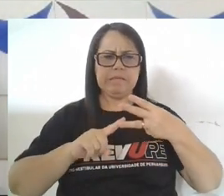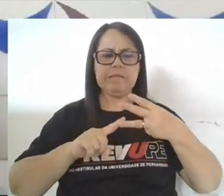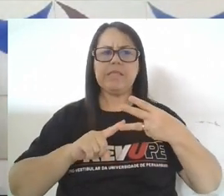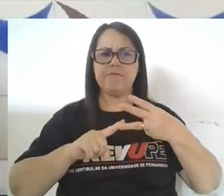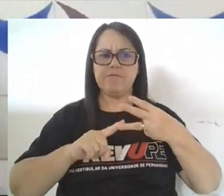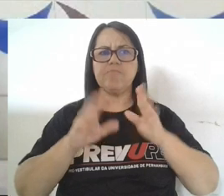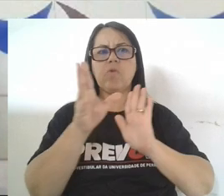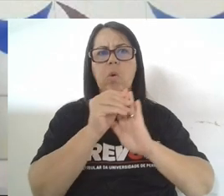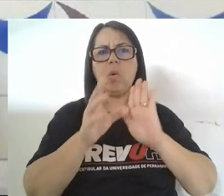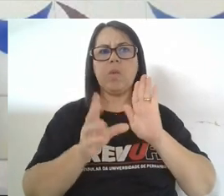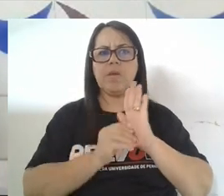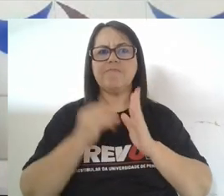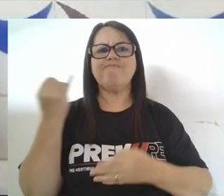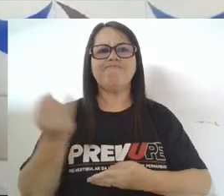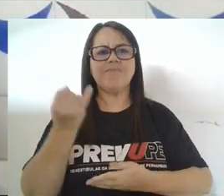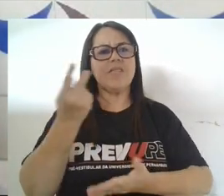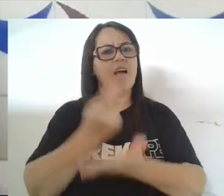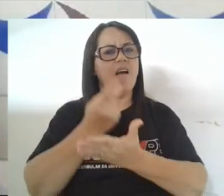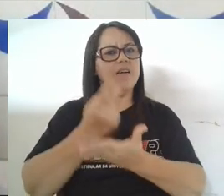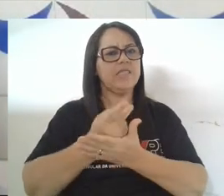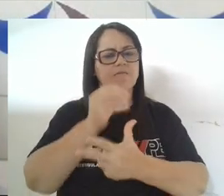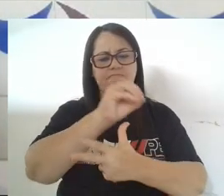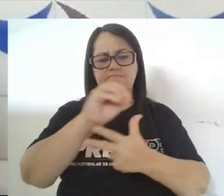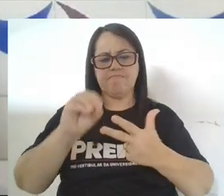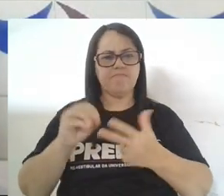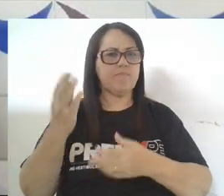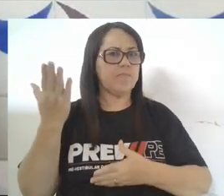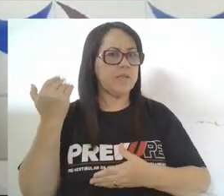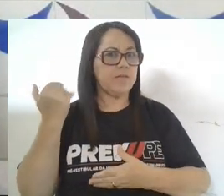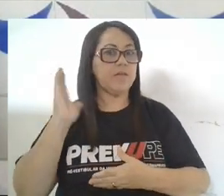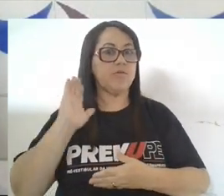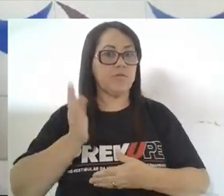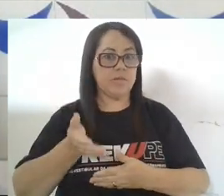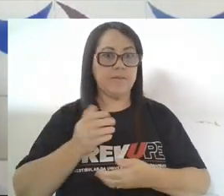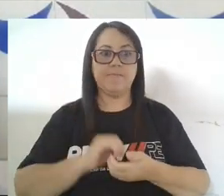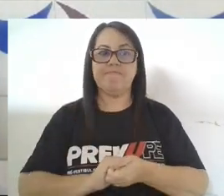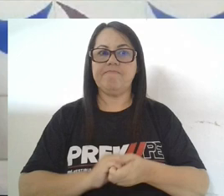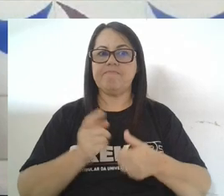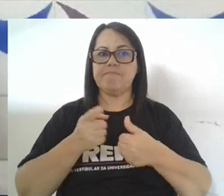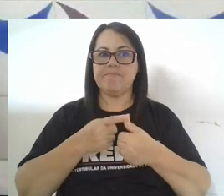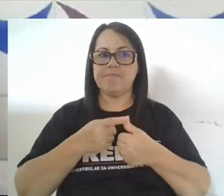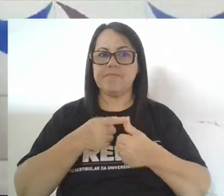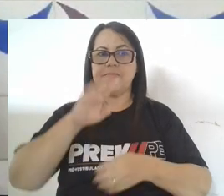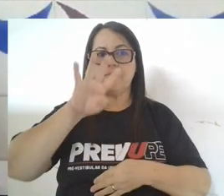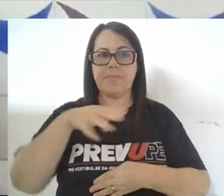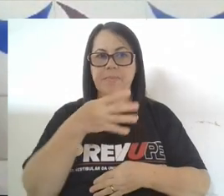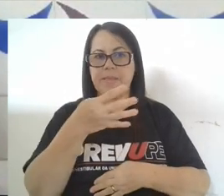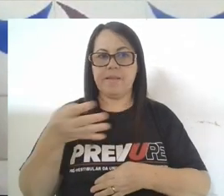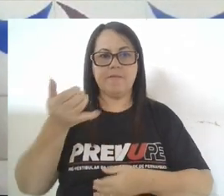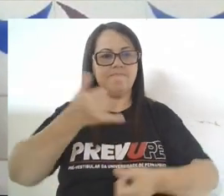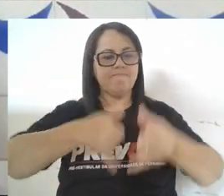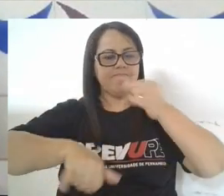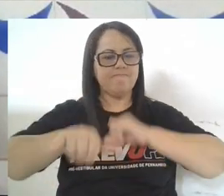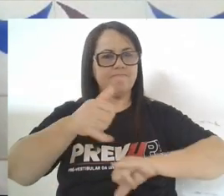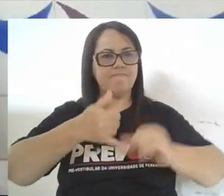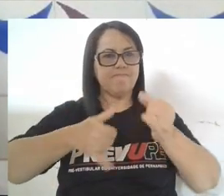diferentes conteúdos muito abordados nas edições passadas do Enem. Estes são tabela periódica, química